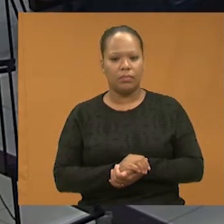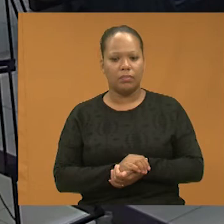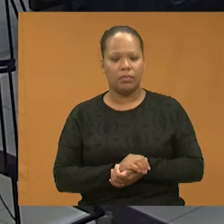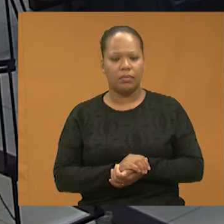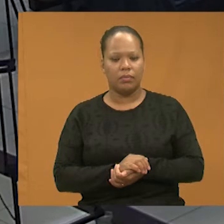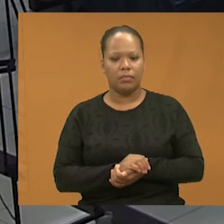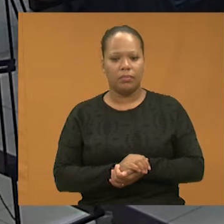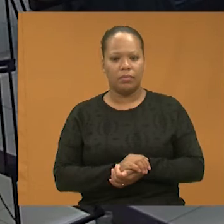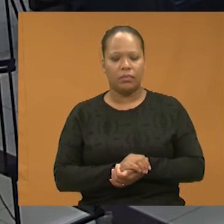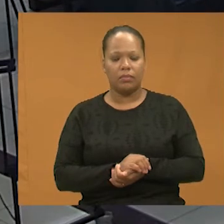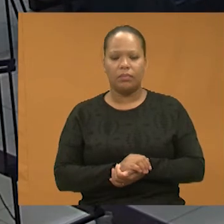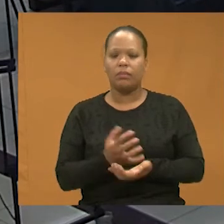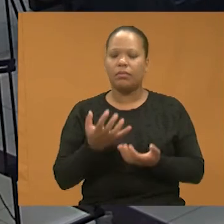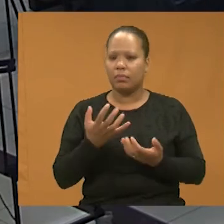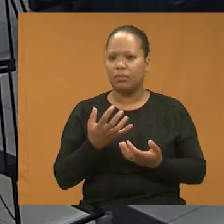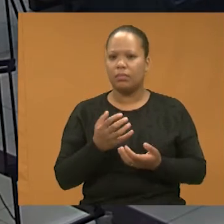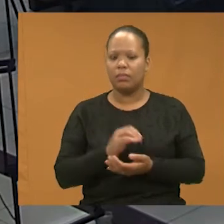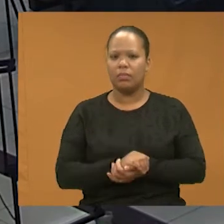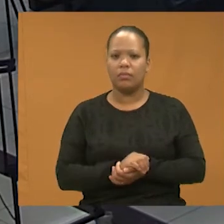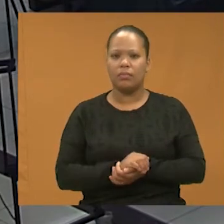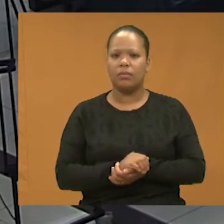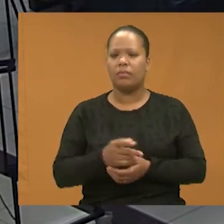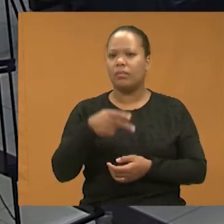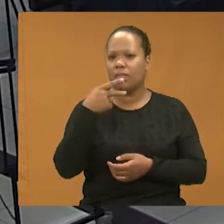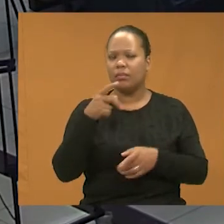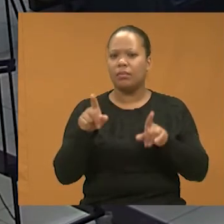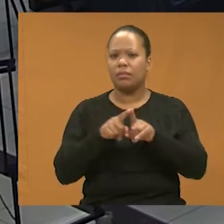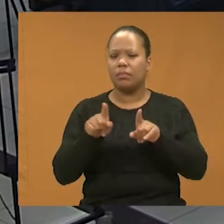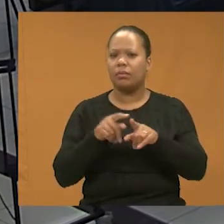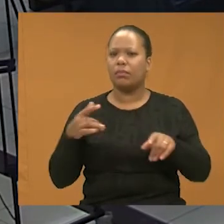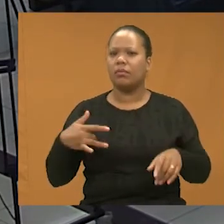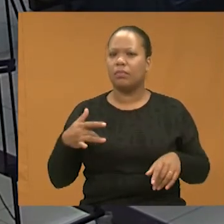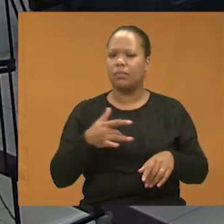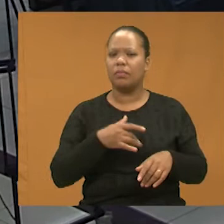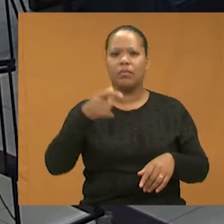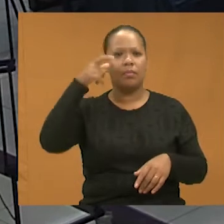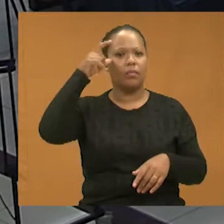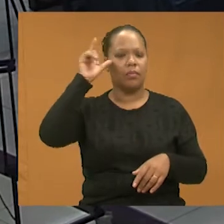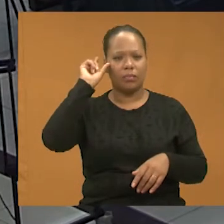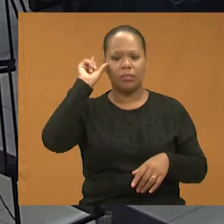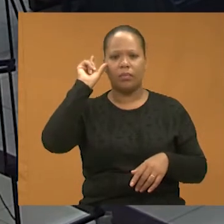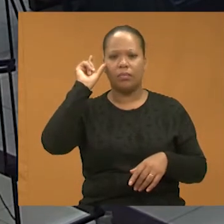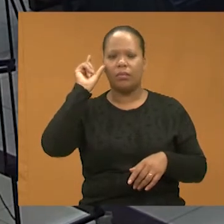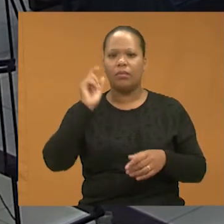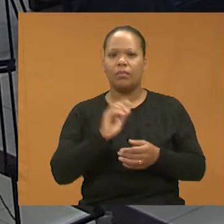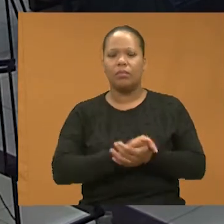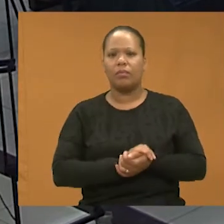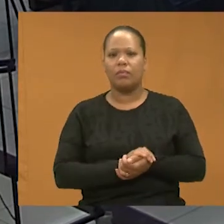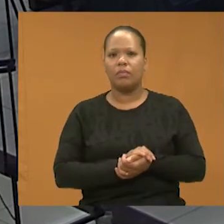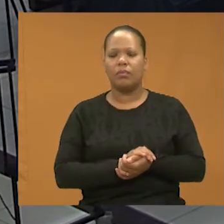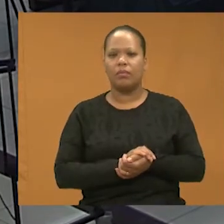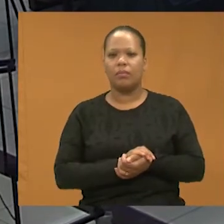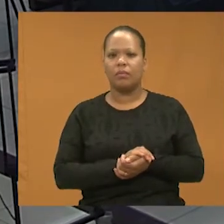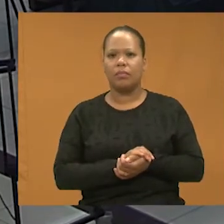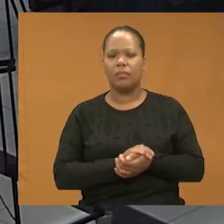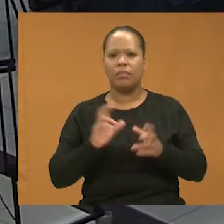Eu queria contribuir também nessa questão de saúde, porque ontem nós tivemos aqui a audiência da